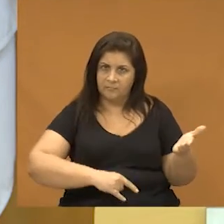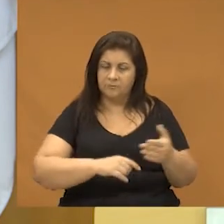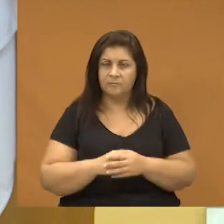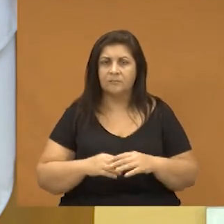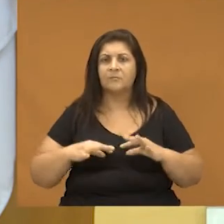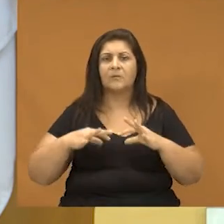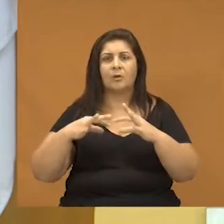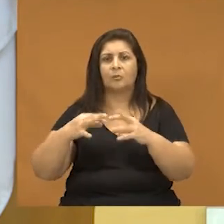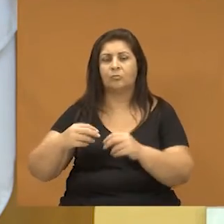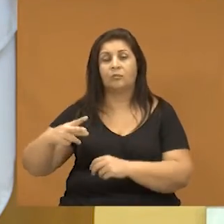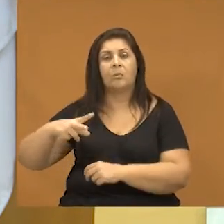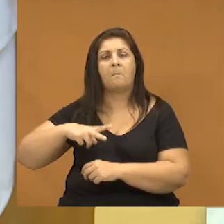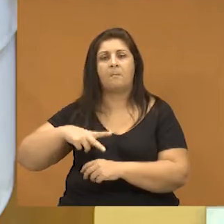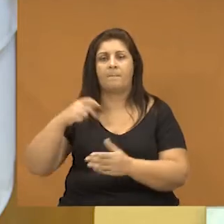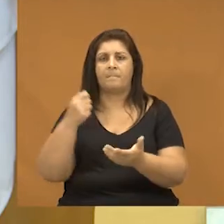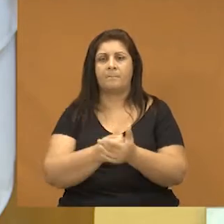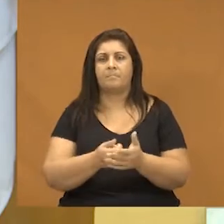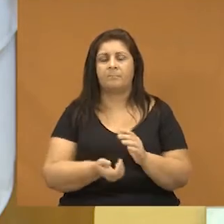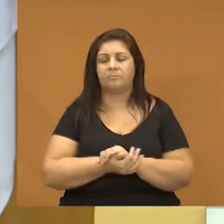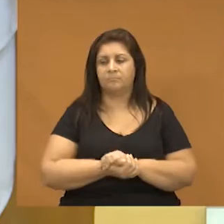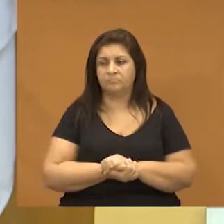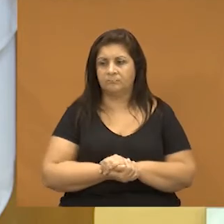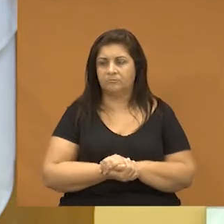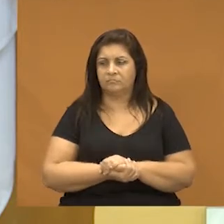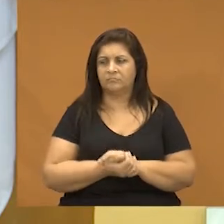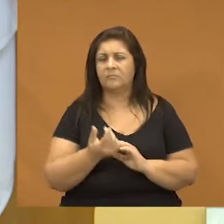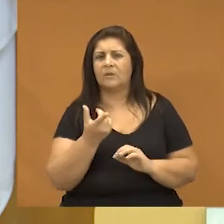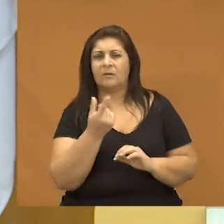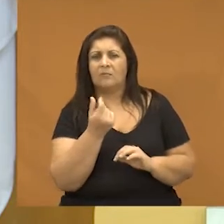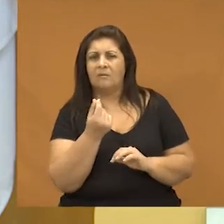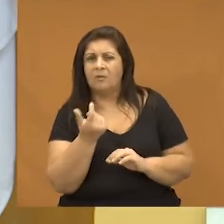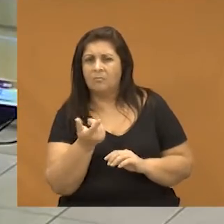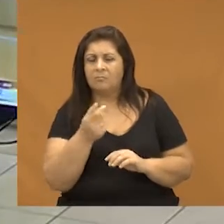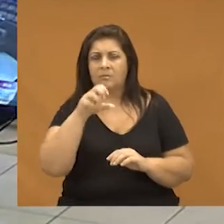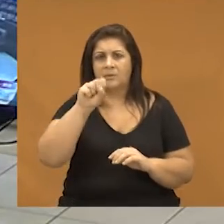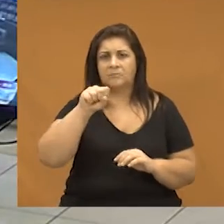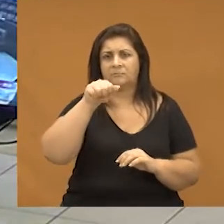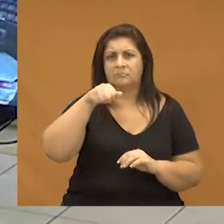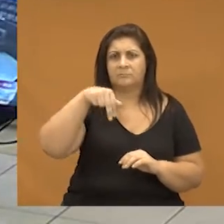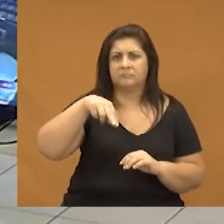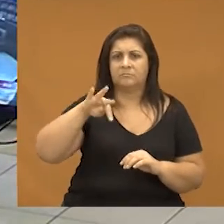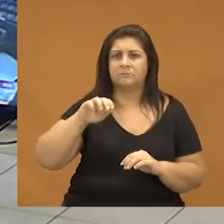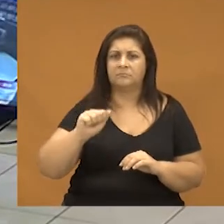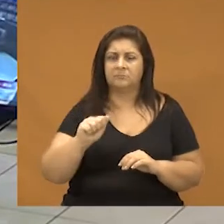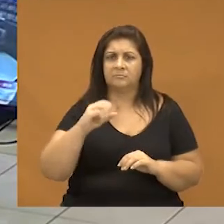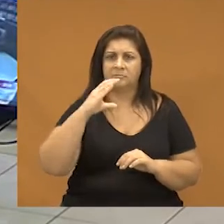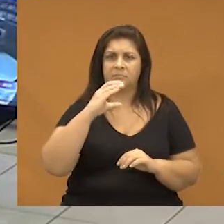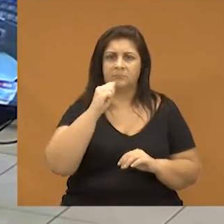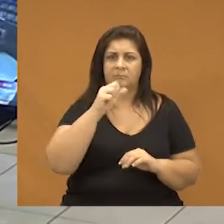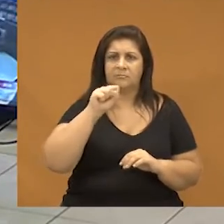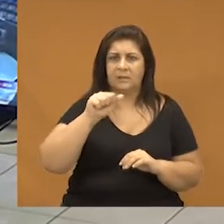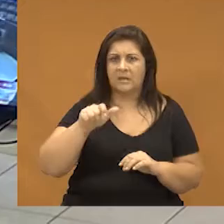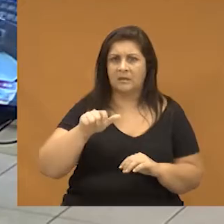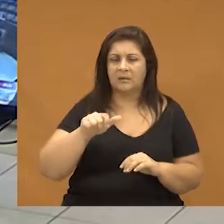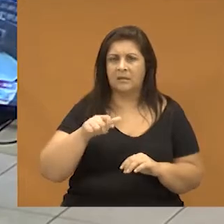tudo pelo convênio. E esses valores, quando a Santa Casa cobra dos convênios, tem alguma resistência?